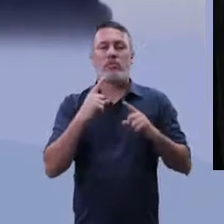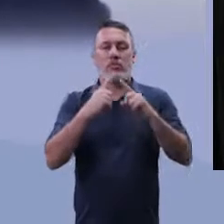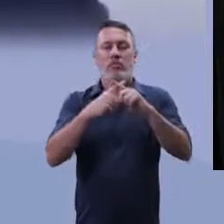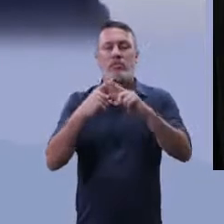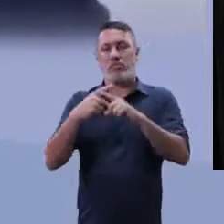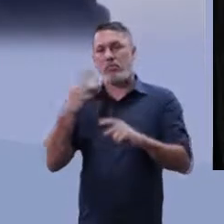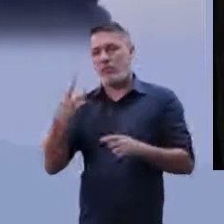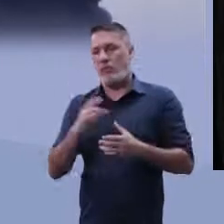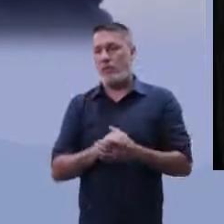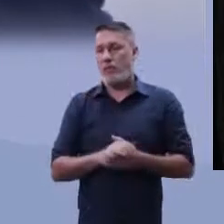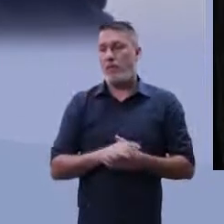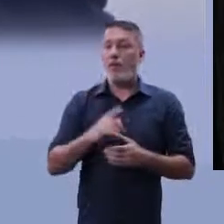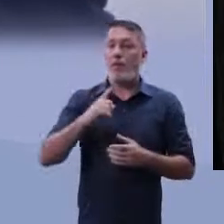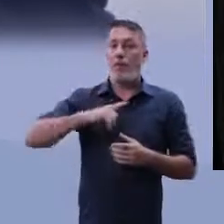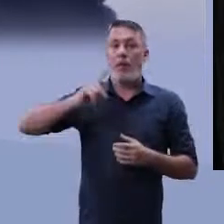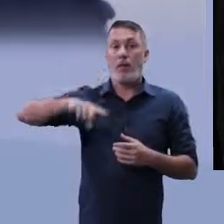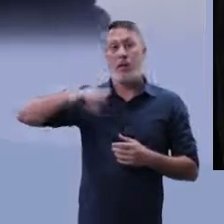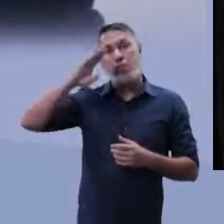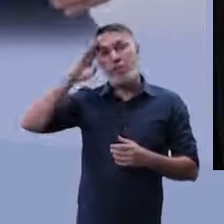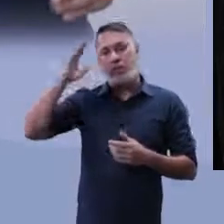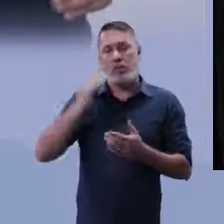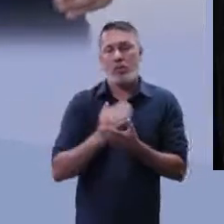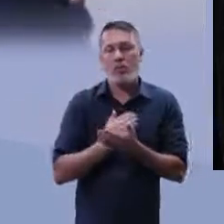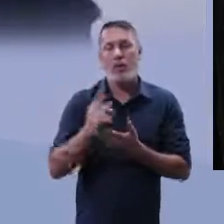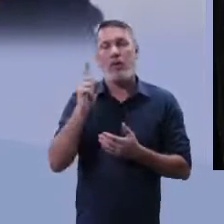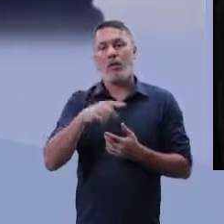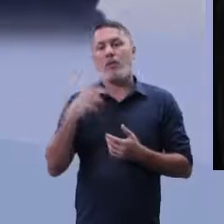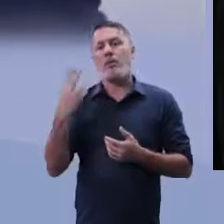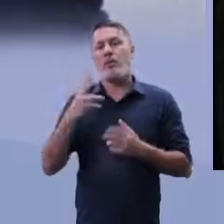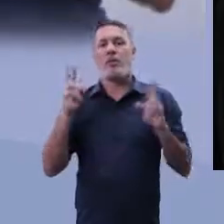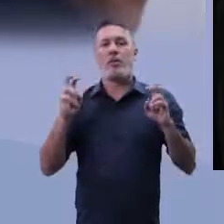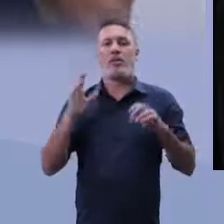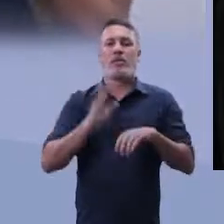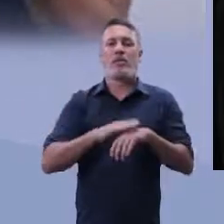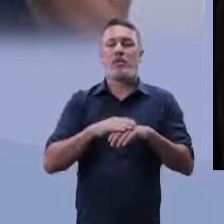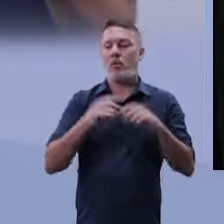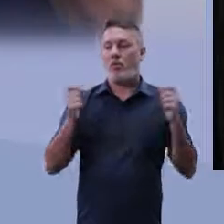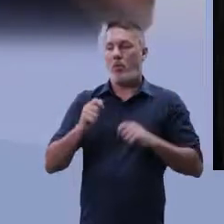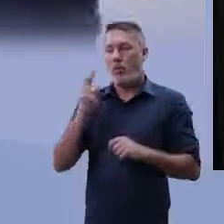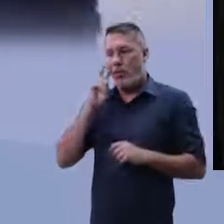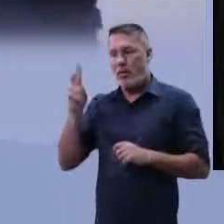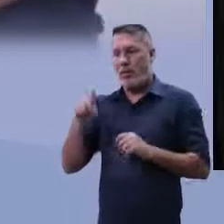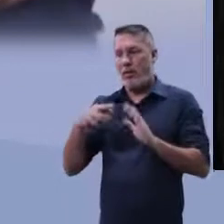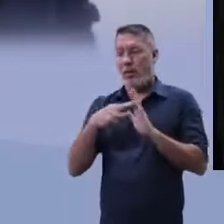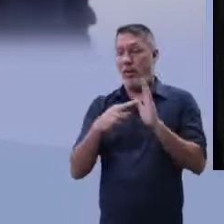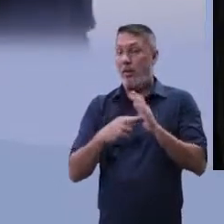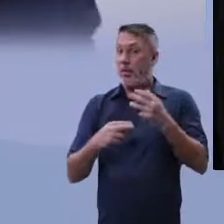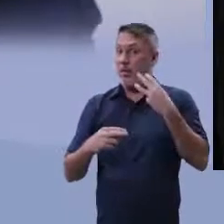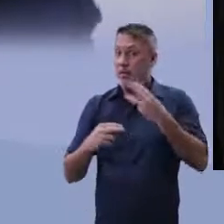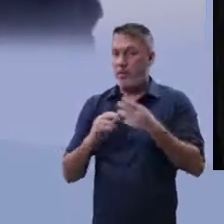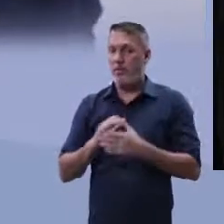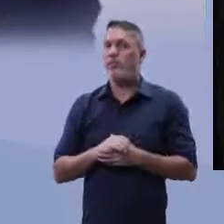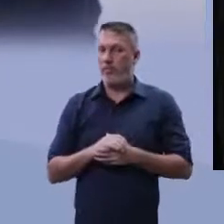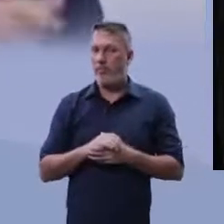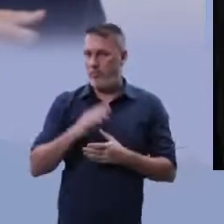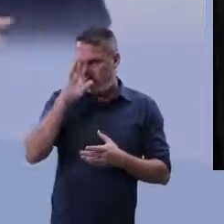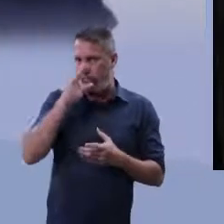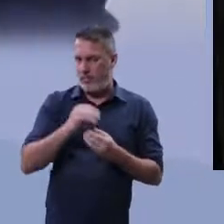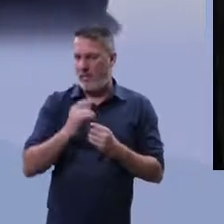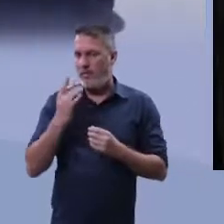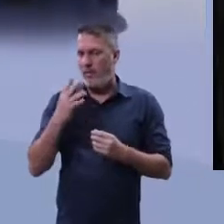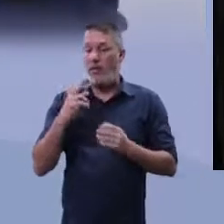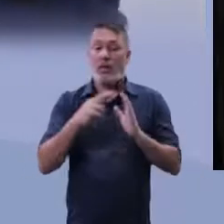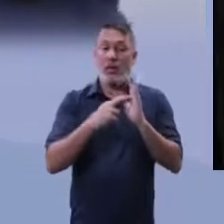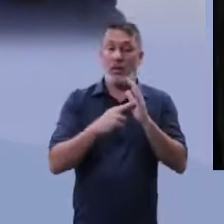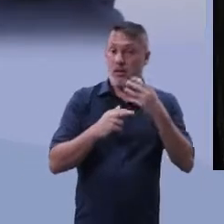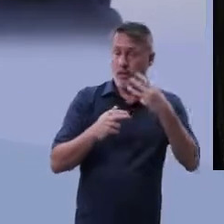E aí você pode multiplicar em cruz, que é o princípio do nosso terceiro assunto dessa competência aí, que é a regra de